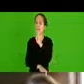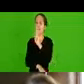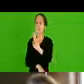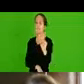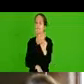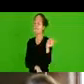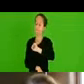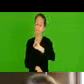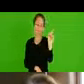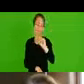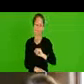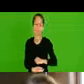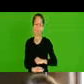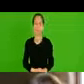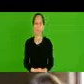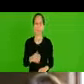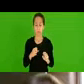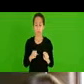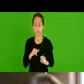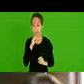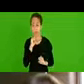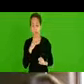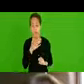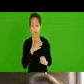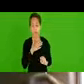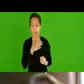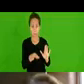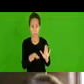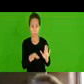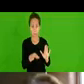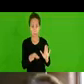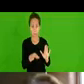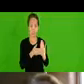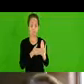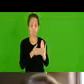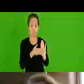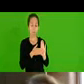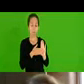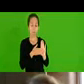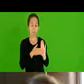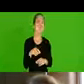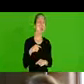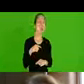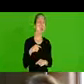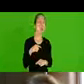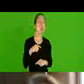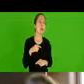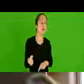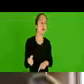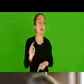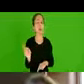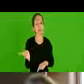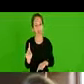eu posso dizer se a minha hipótese estava correta ou não, ela se